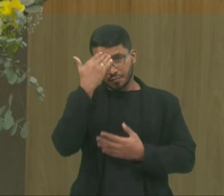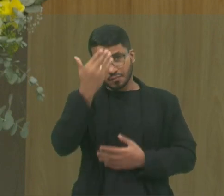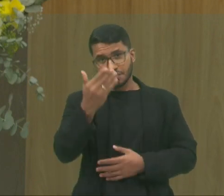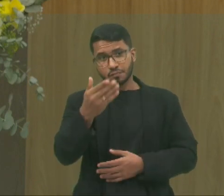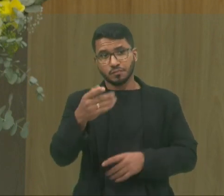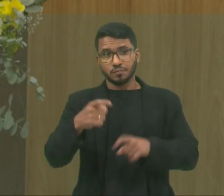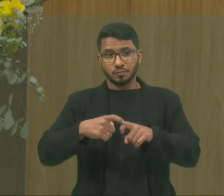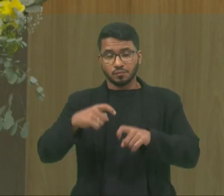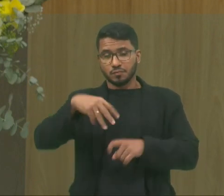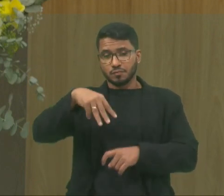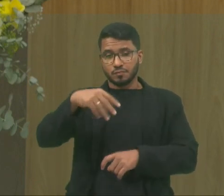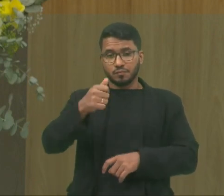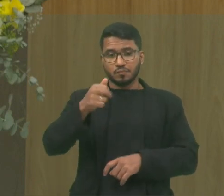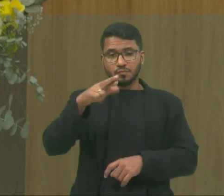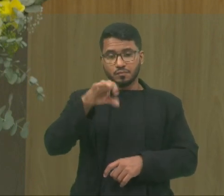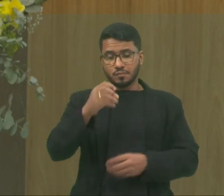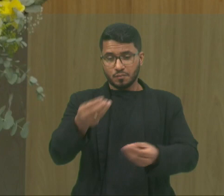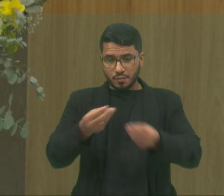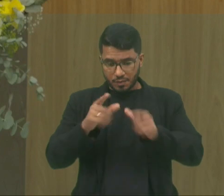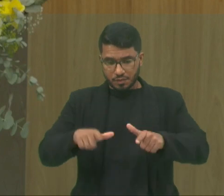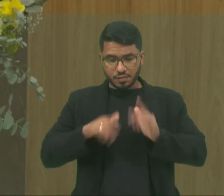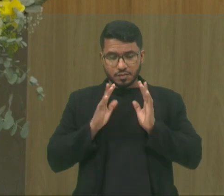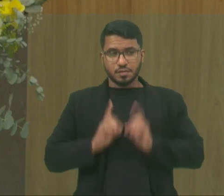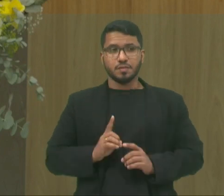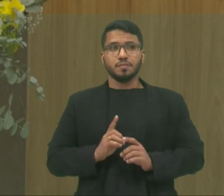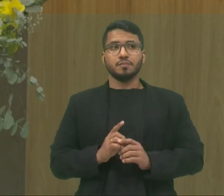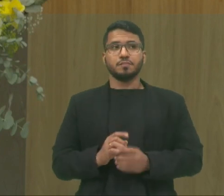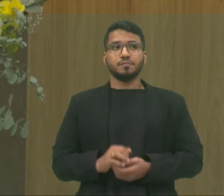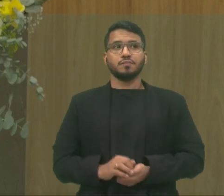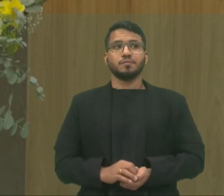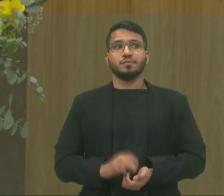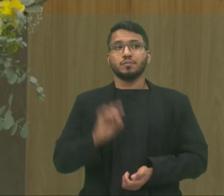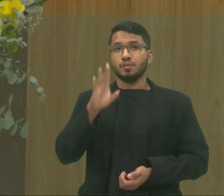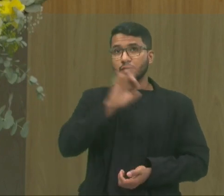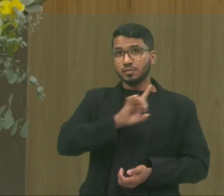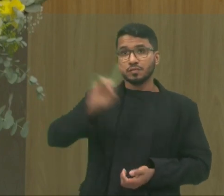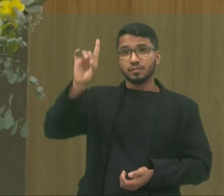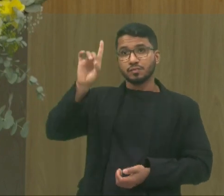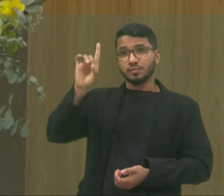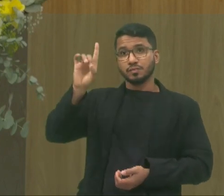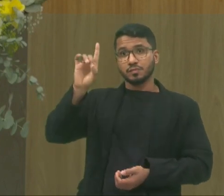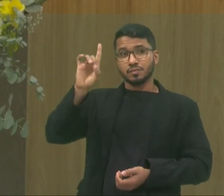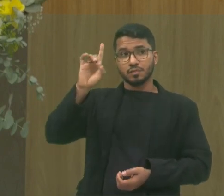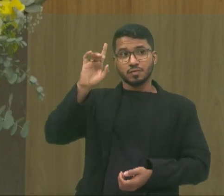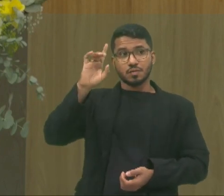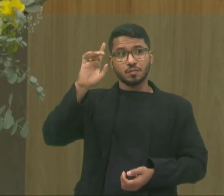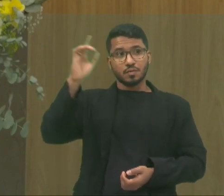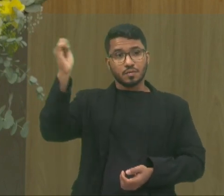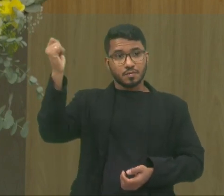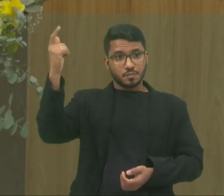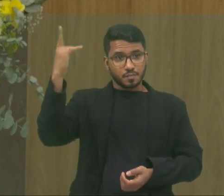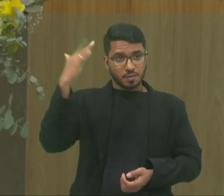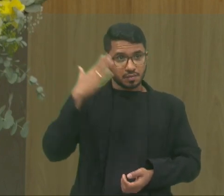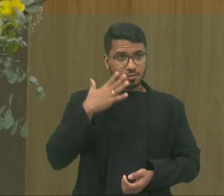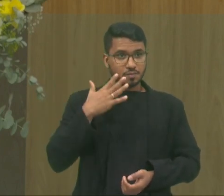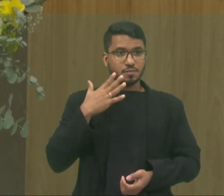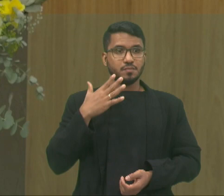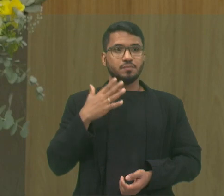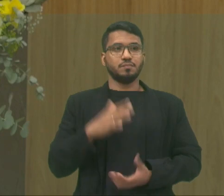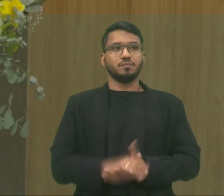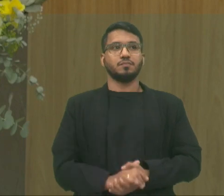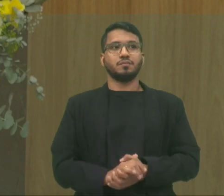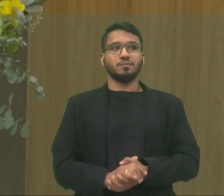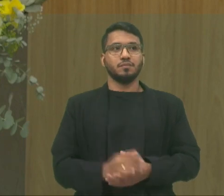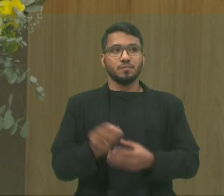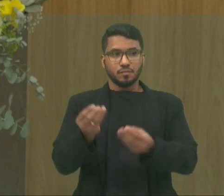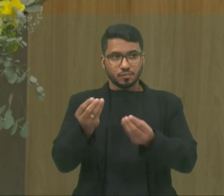esse título, de coração, só Deus mesmo para nos abençoar e nos